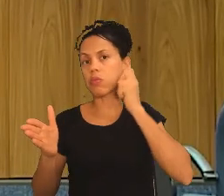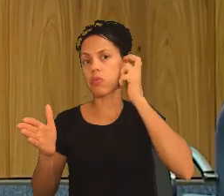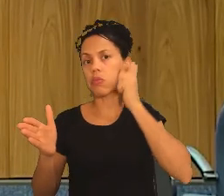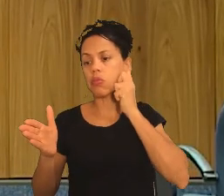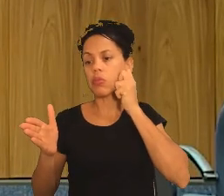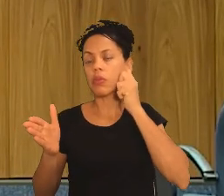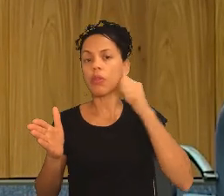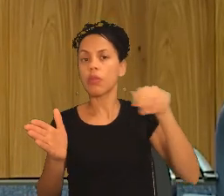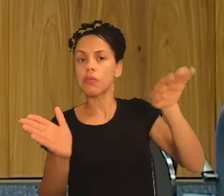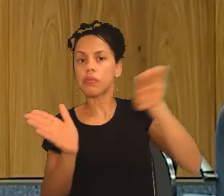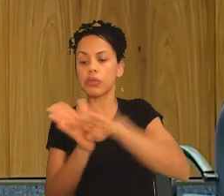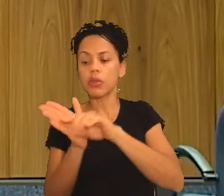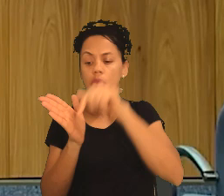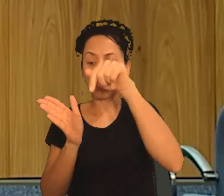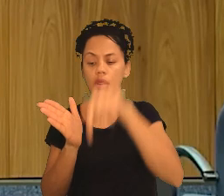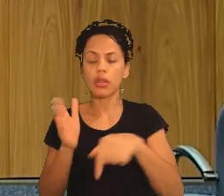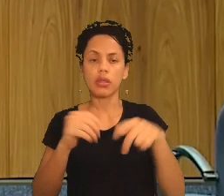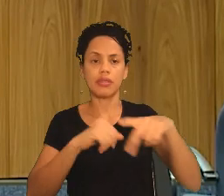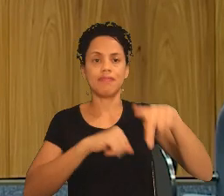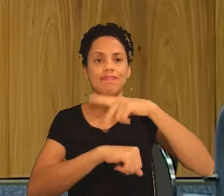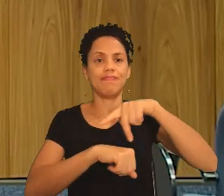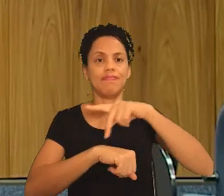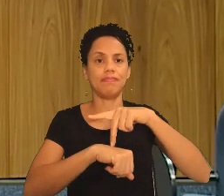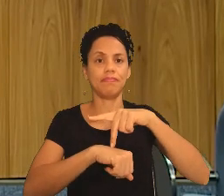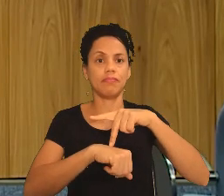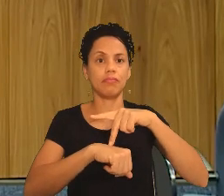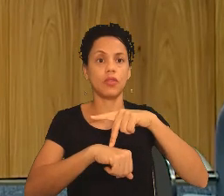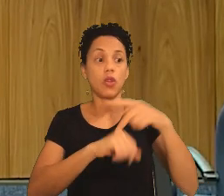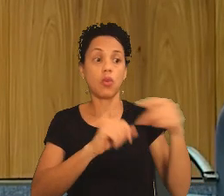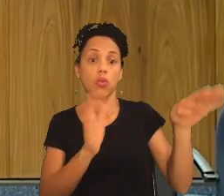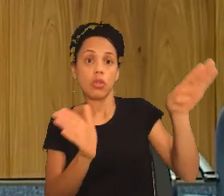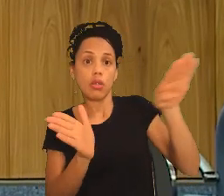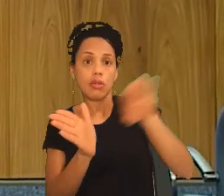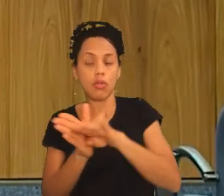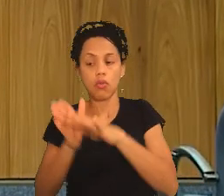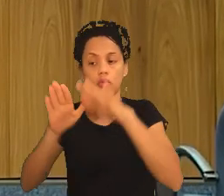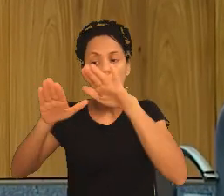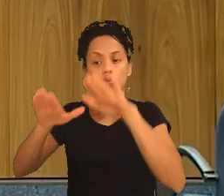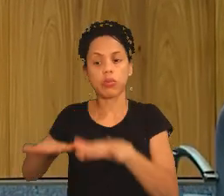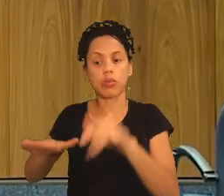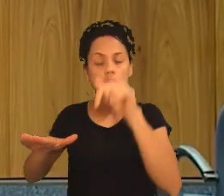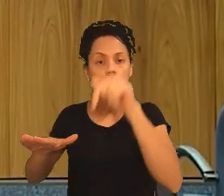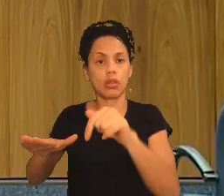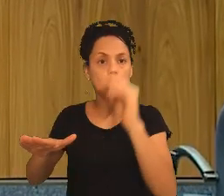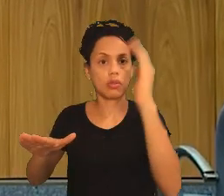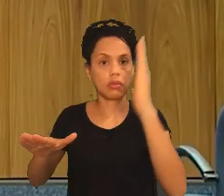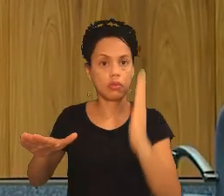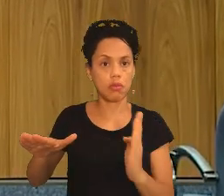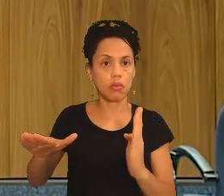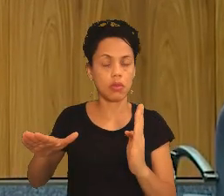não indígenas na nossa região, principalmente no período em que Dom João VI